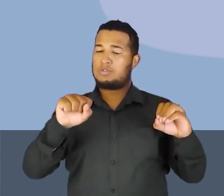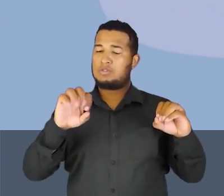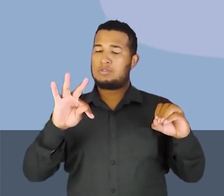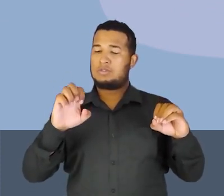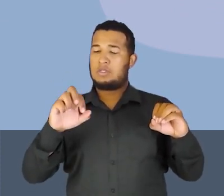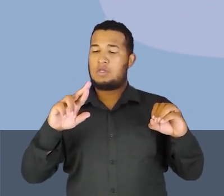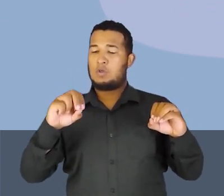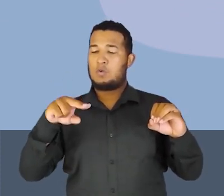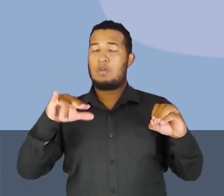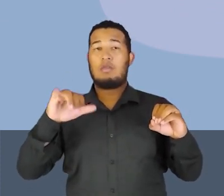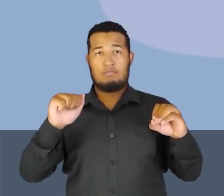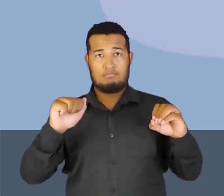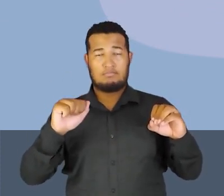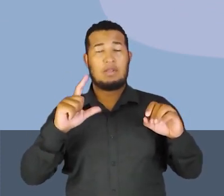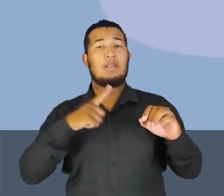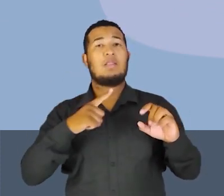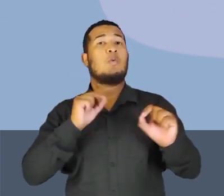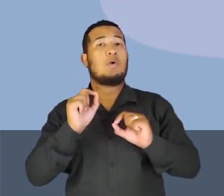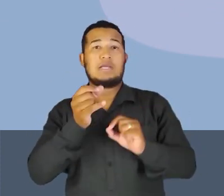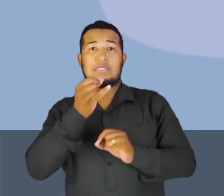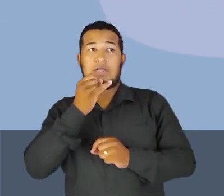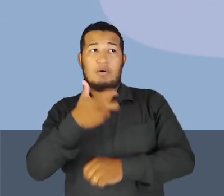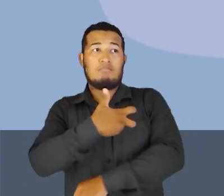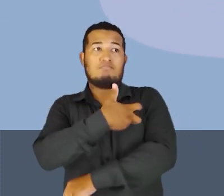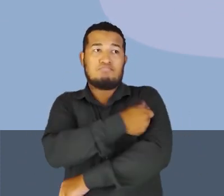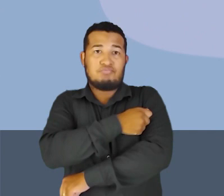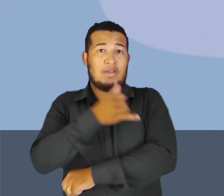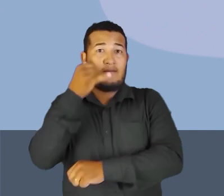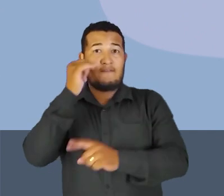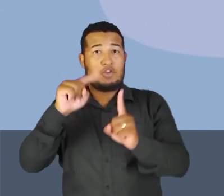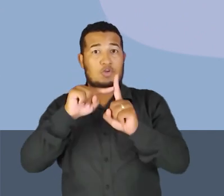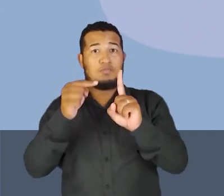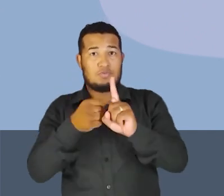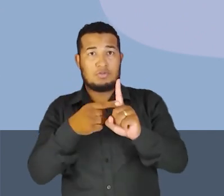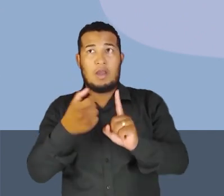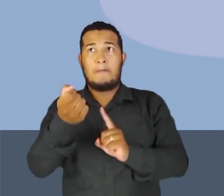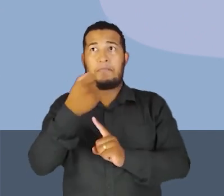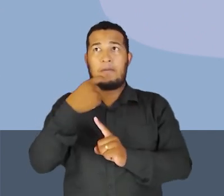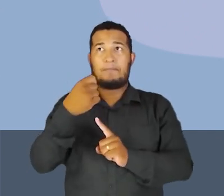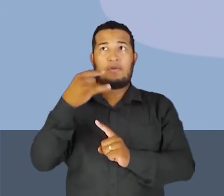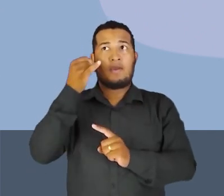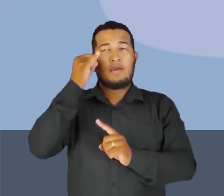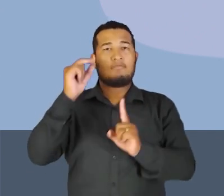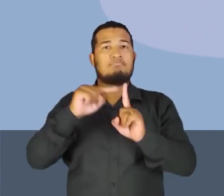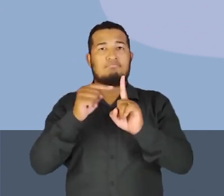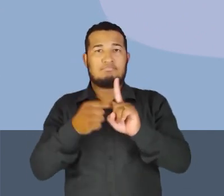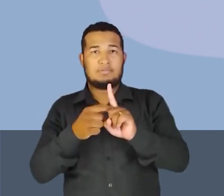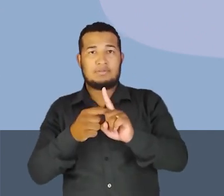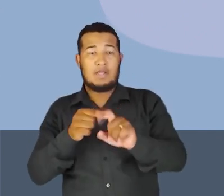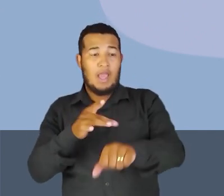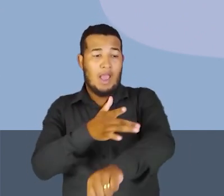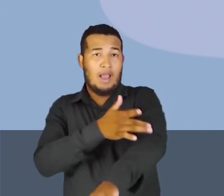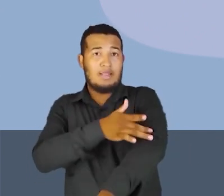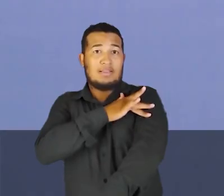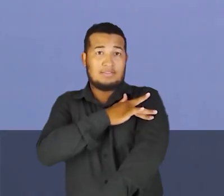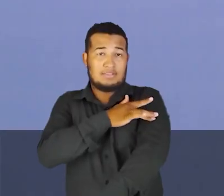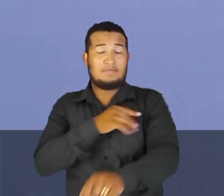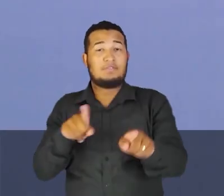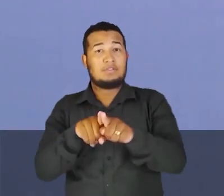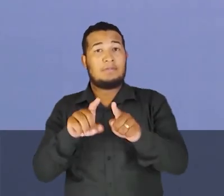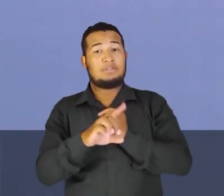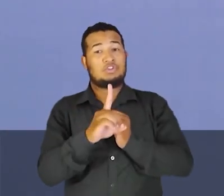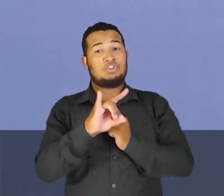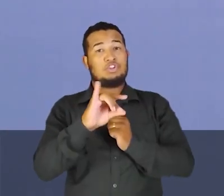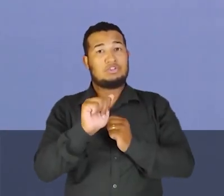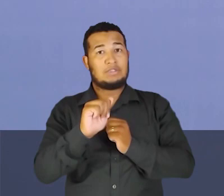as pílulas anticoncepcionais, a injeção anticoncepcional, o adesivo e a pílula do dia seguinte. Ok? Então, volta para